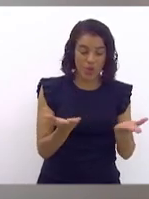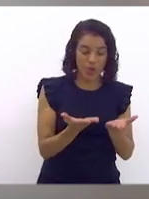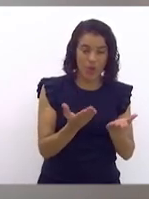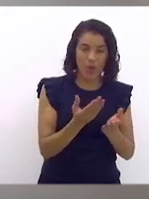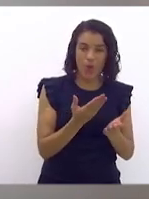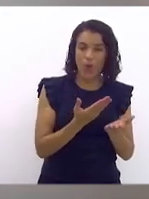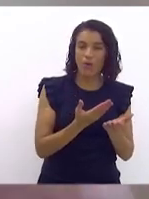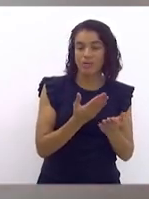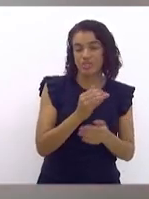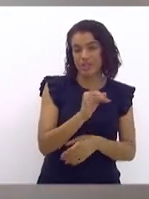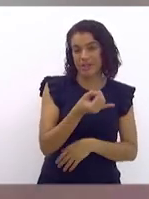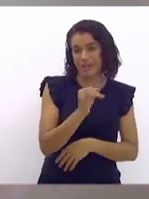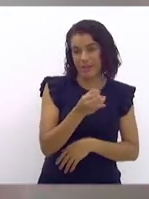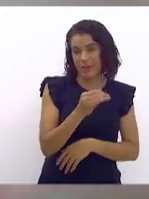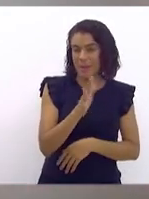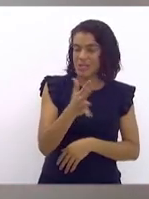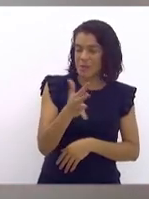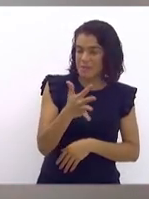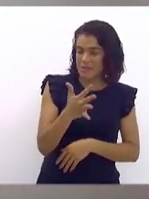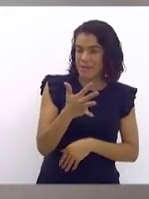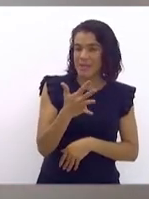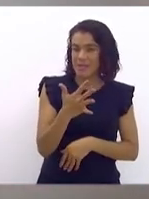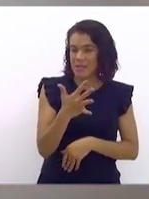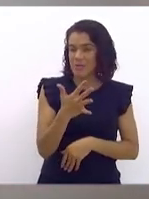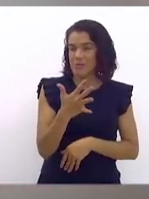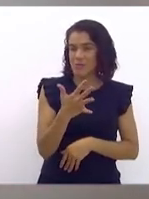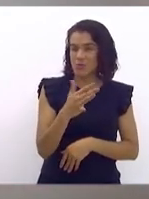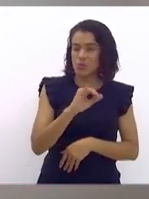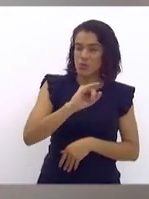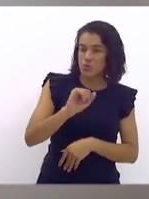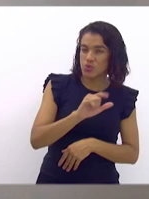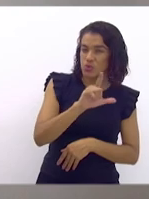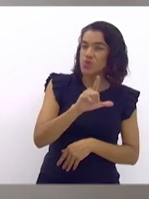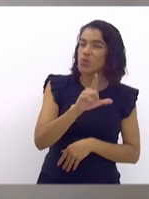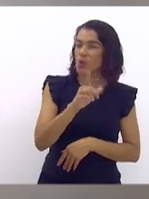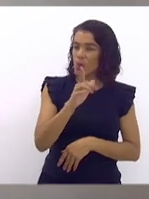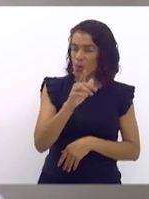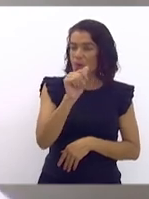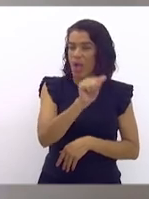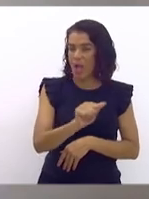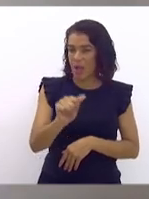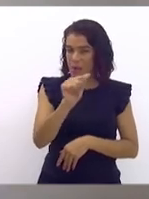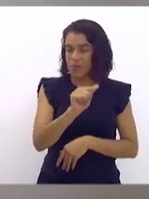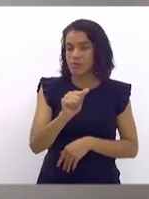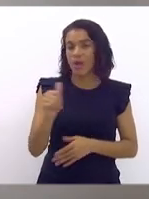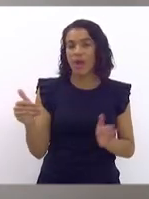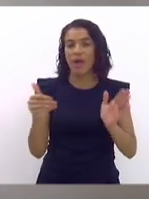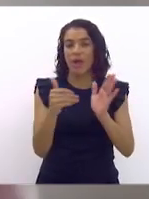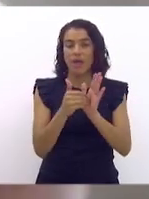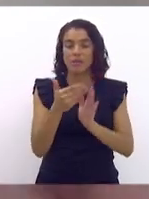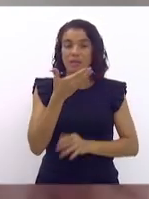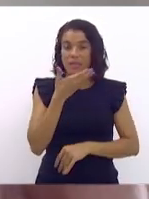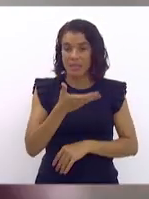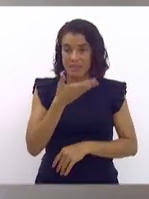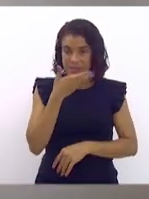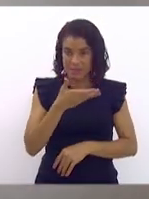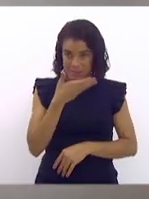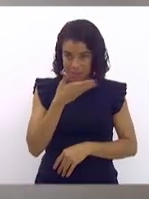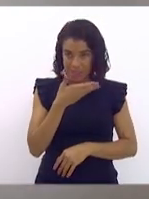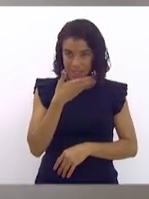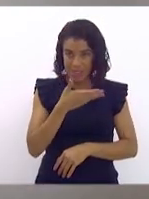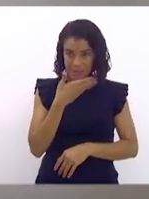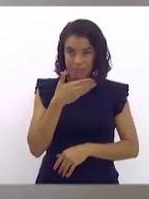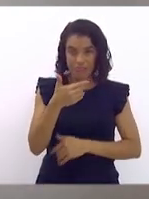ano e vai até o. No começo não, no meio desse ano, mais ou menos, em julho, agosto. E vai até o final do ano, né, com elas